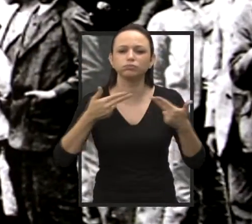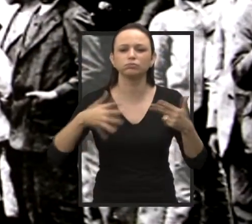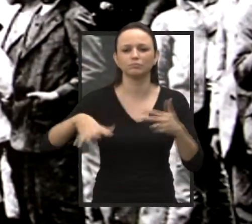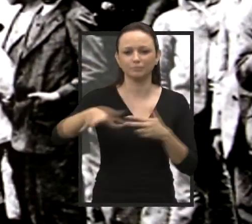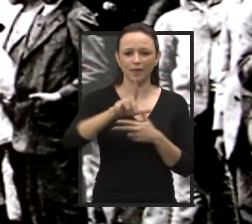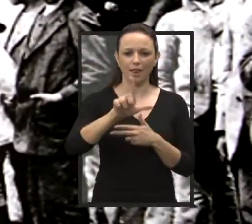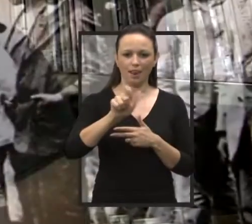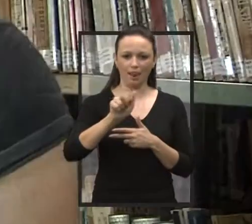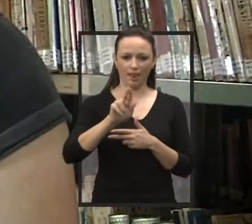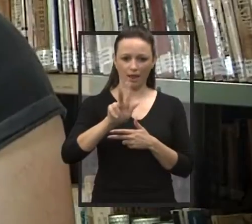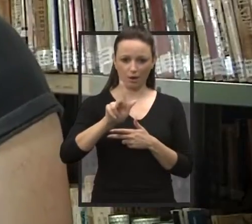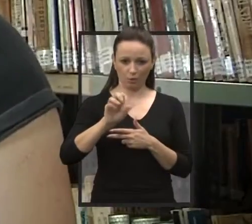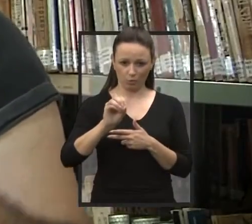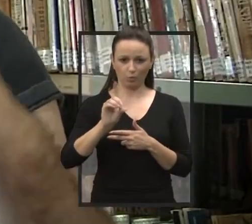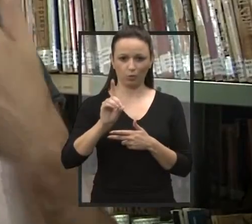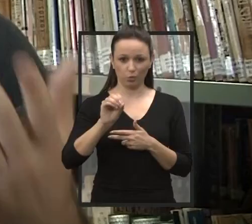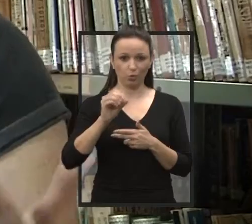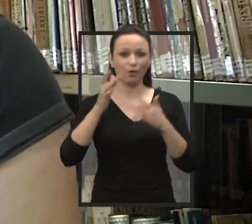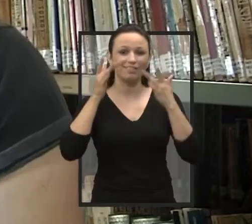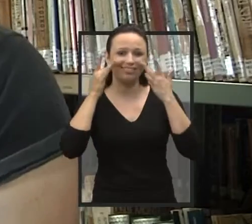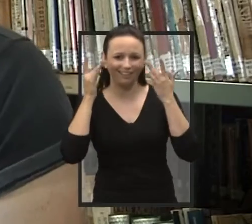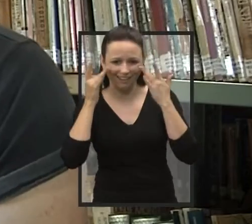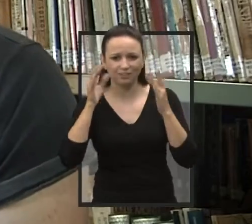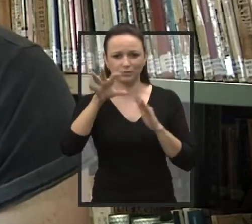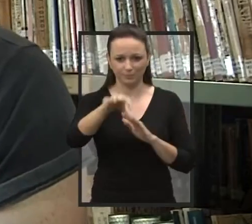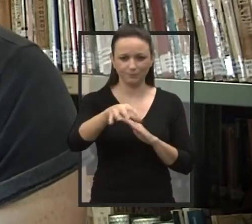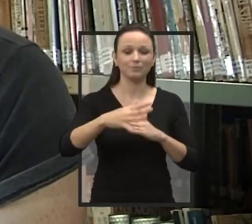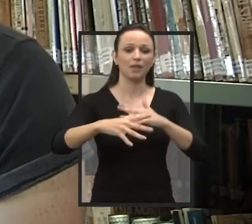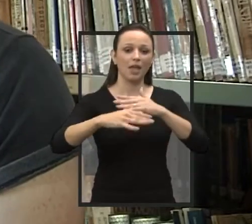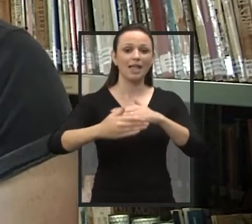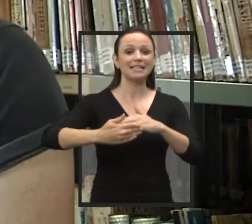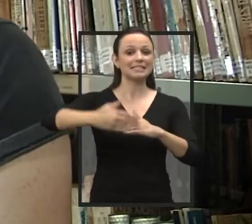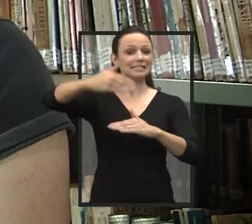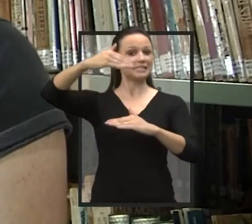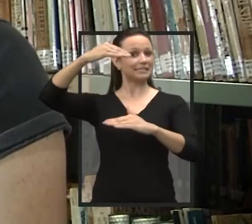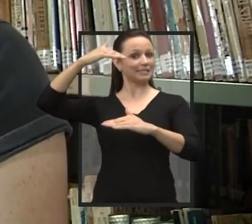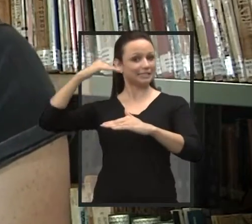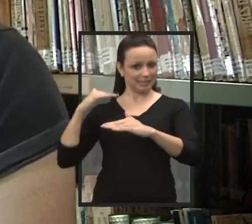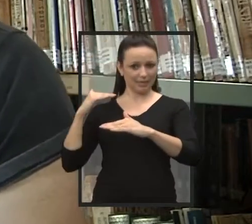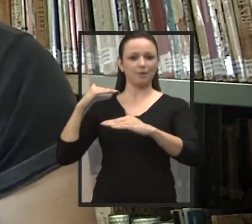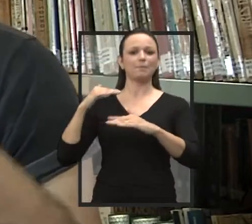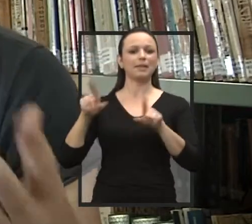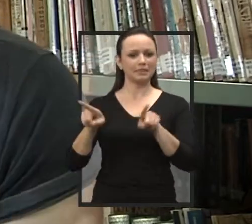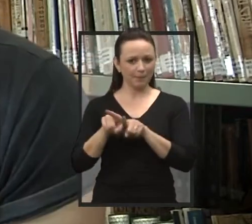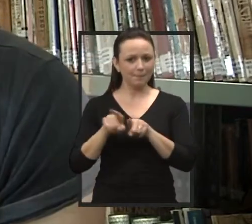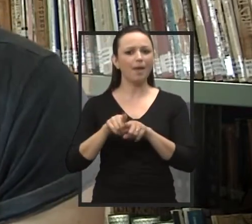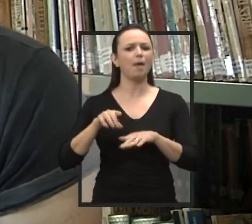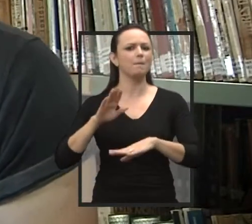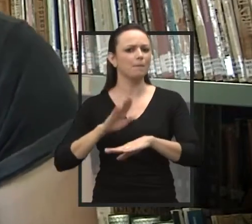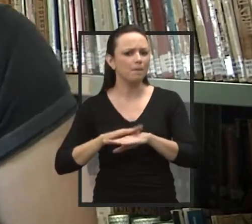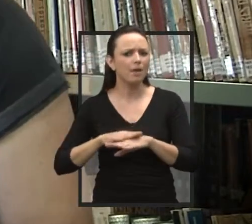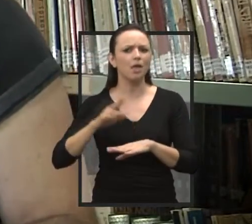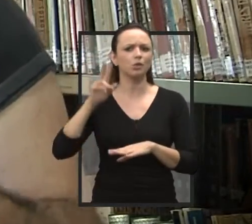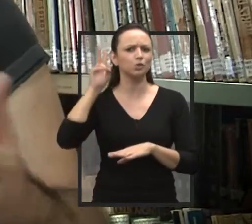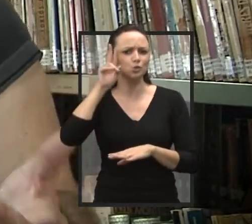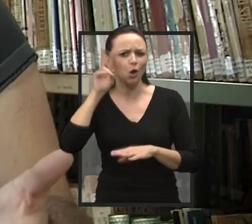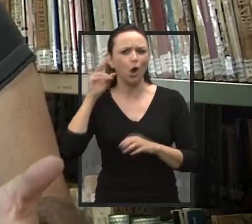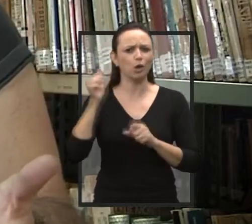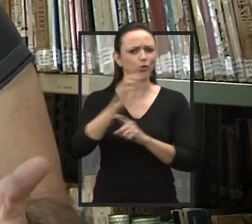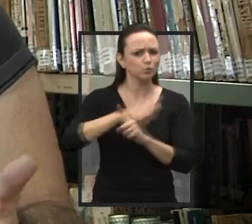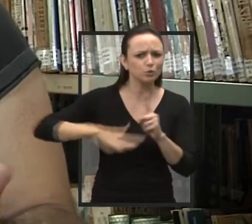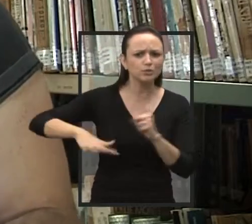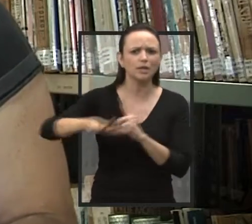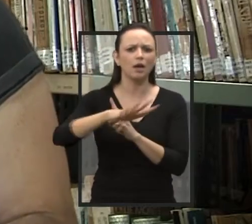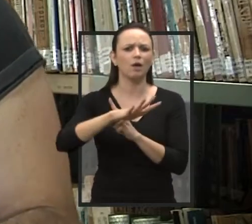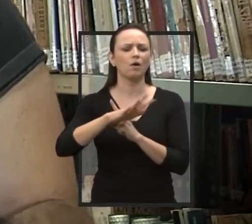Largo do Teatro, e no Jardim de Cima, na Praça Siqueira Campos, onde foram presenciados vários momentos também históricos e